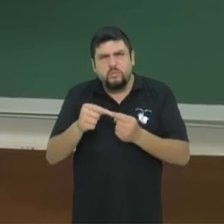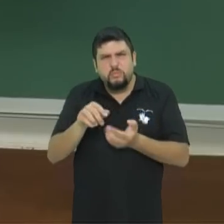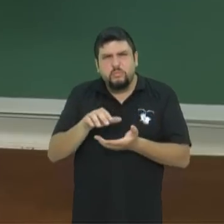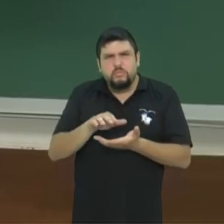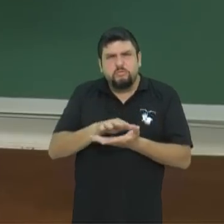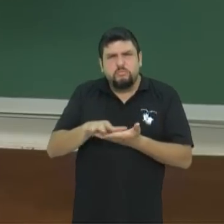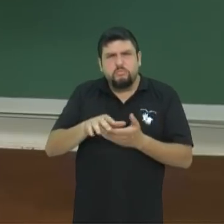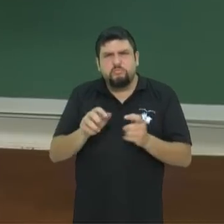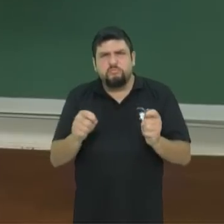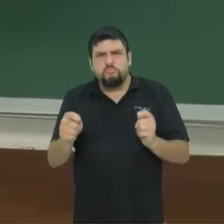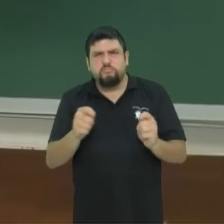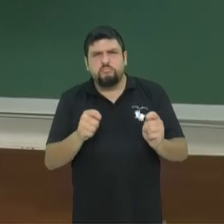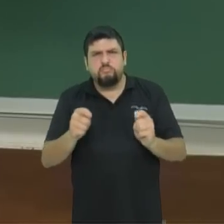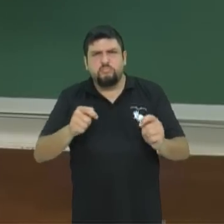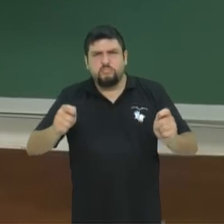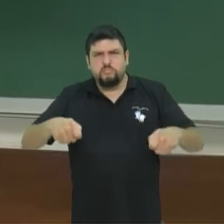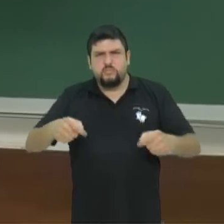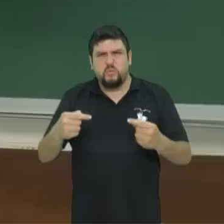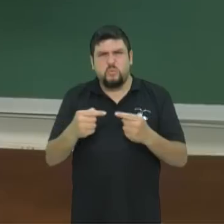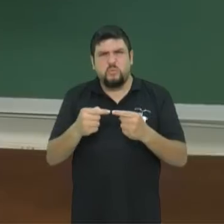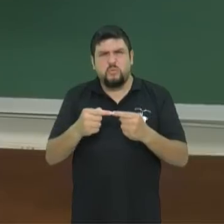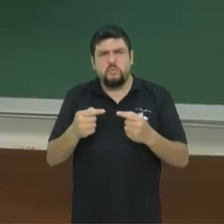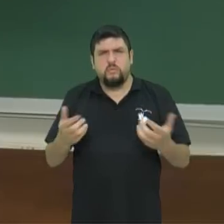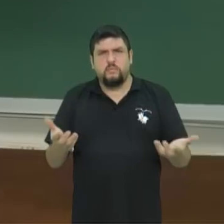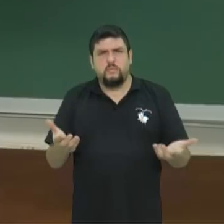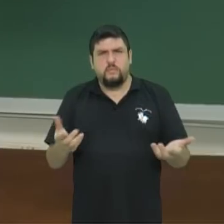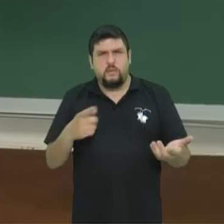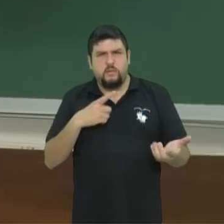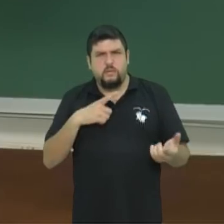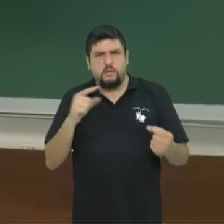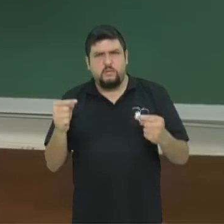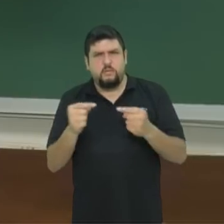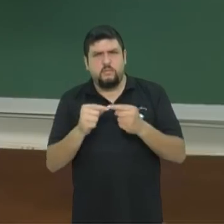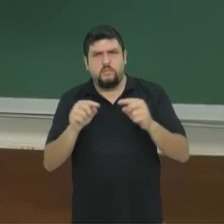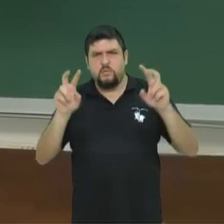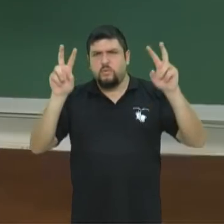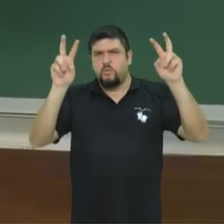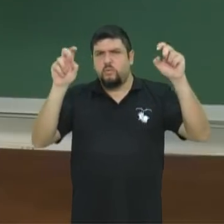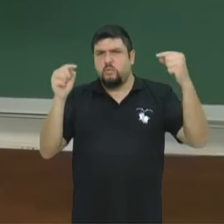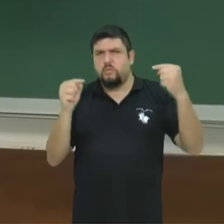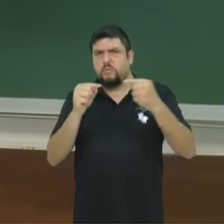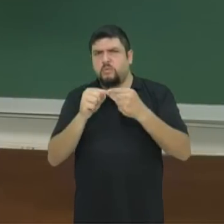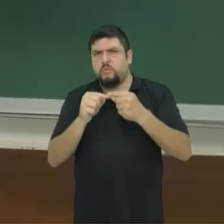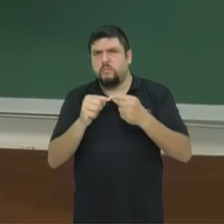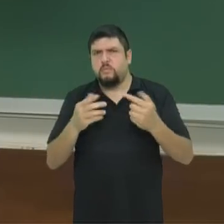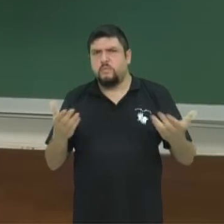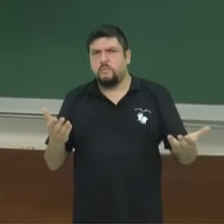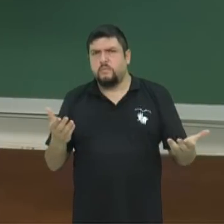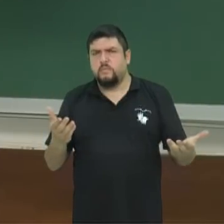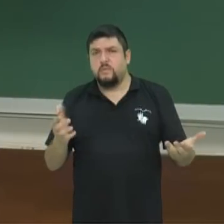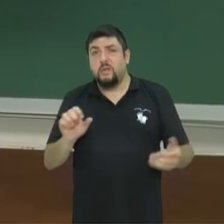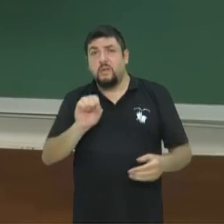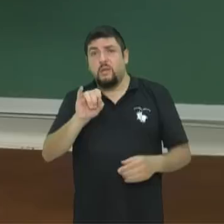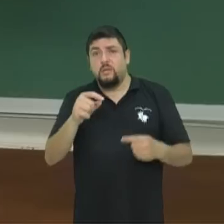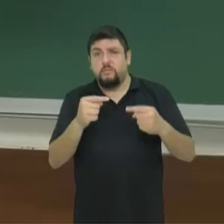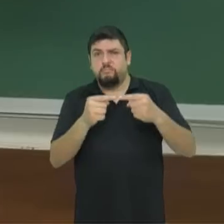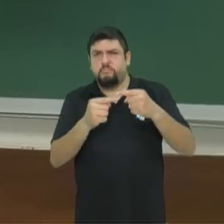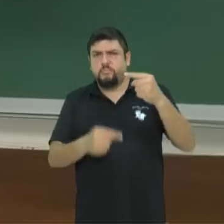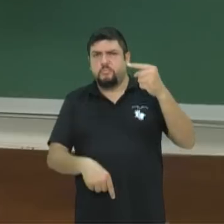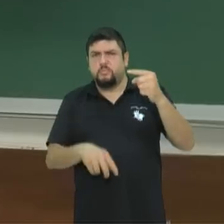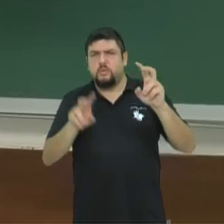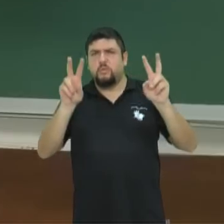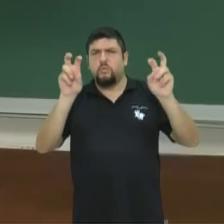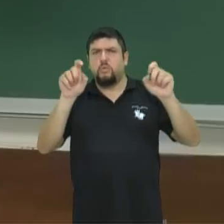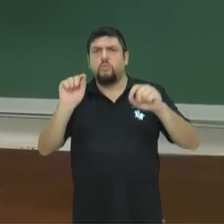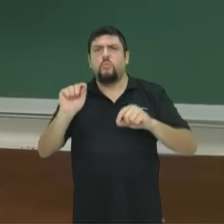verbal ali, das palavras que estão escritas nos balões, tem coerência com o título? Não, né? A gente já percebe aqui que não está coerente com o título, porque